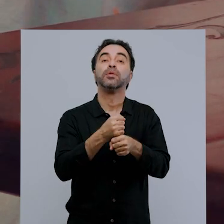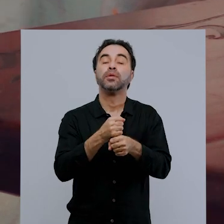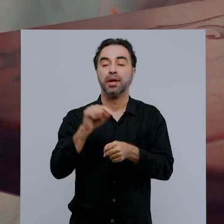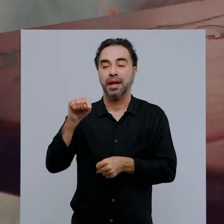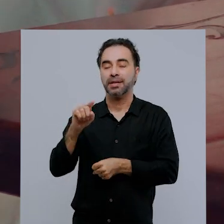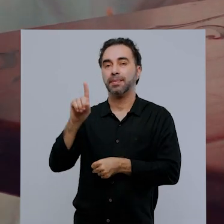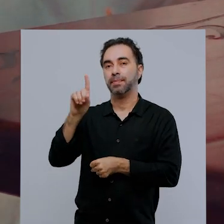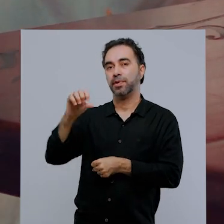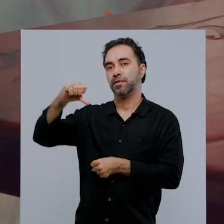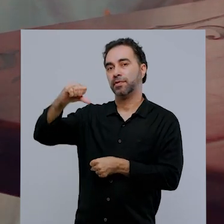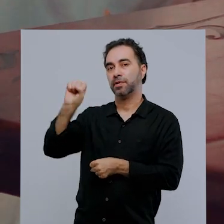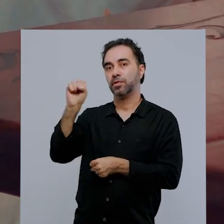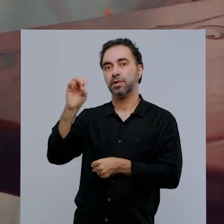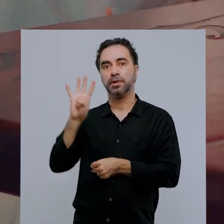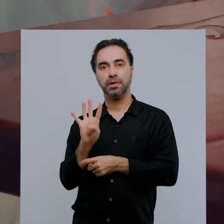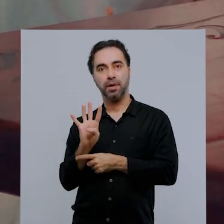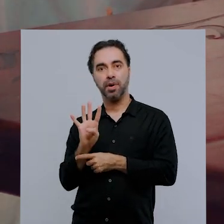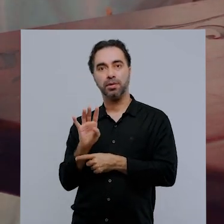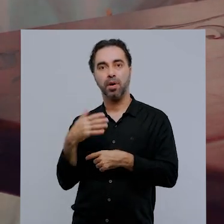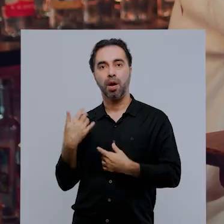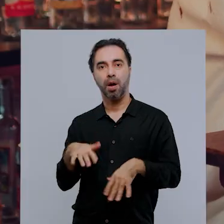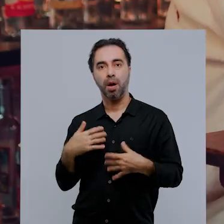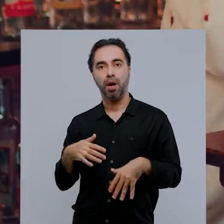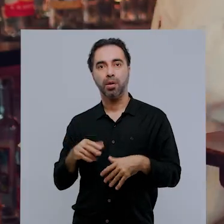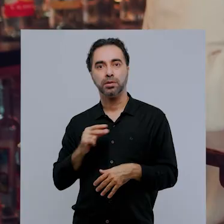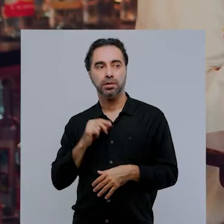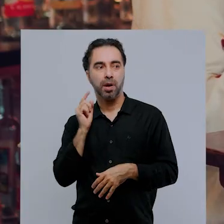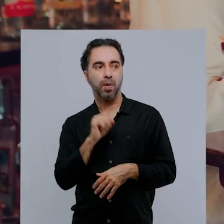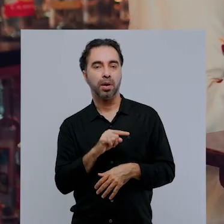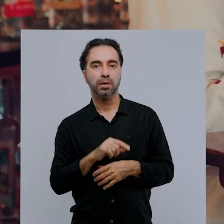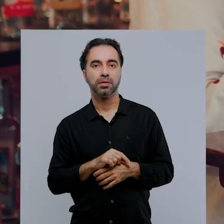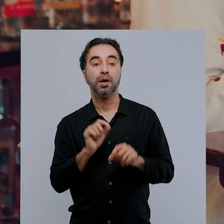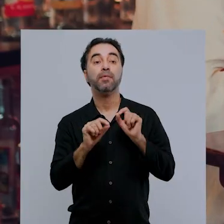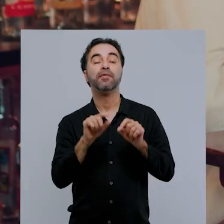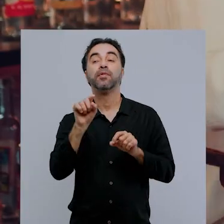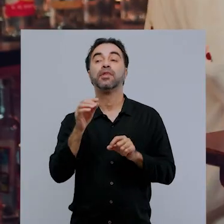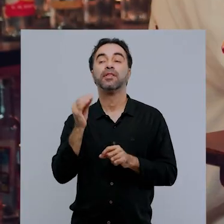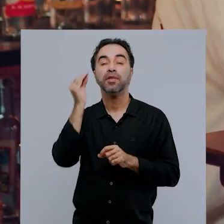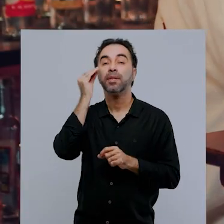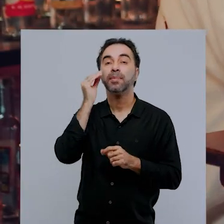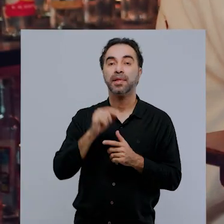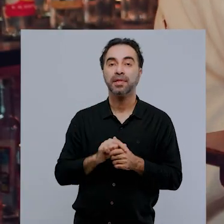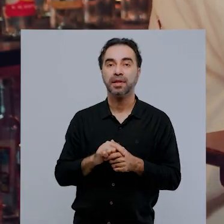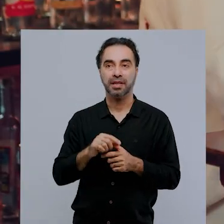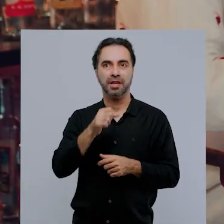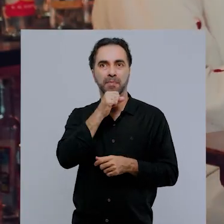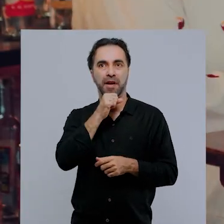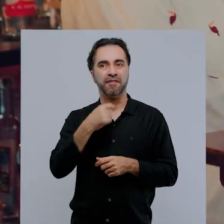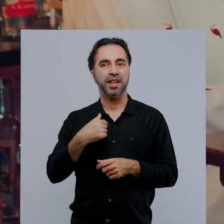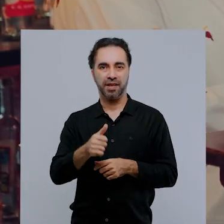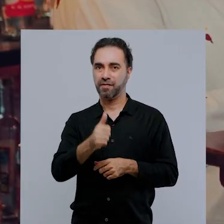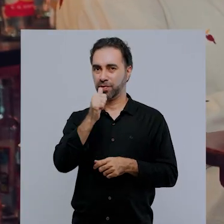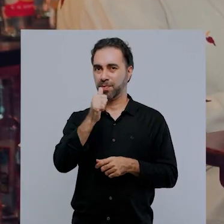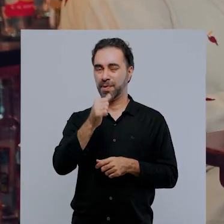de 1984. De 1984, hein? Olha só. Vamos ver o que você acha. Acho que é a cachaça mais antiga que eu vou tomar, ou